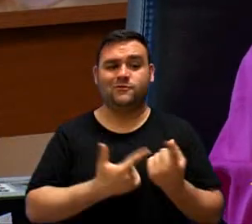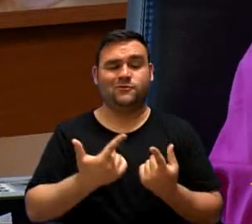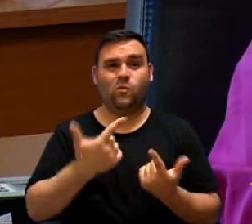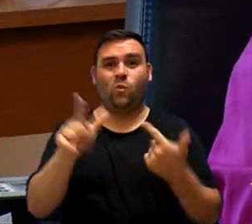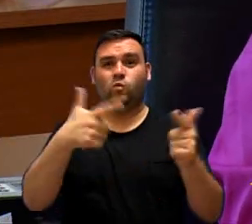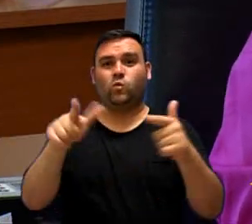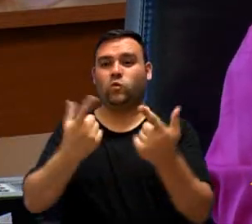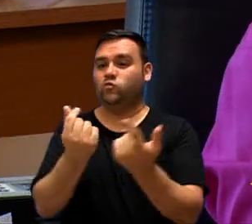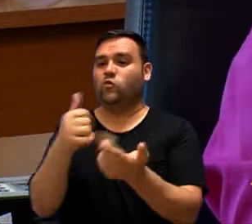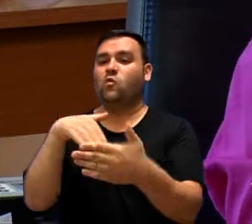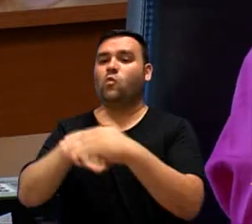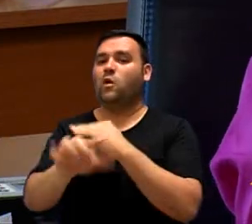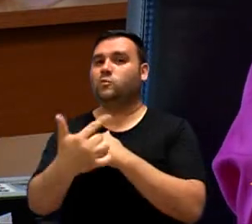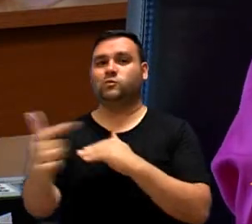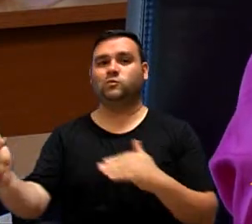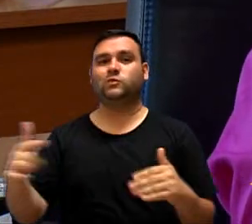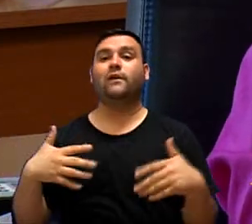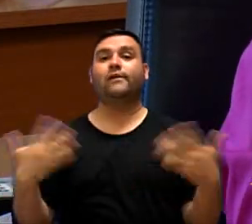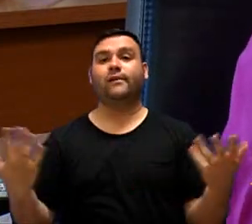outros?